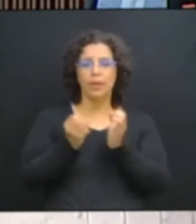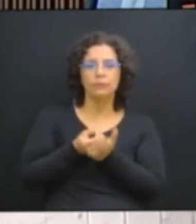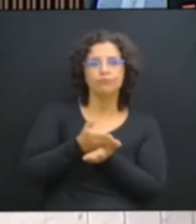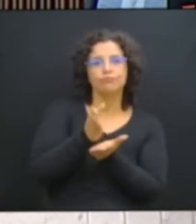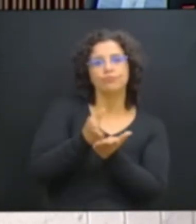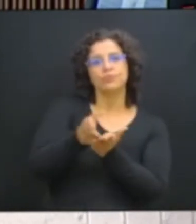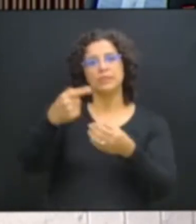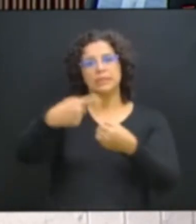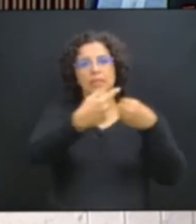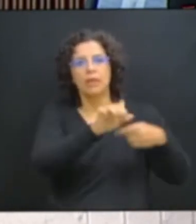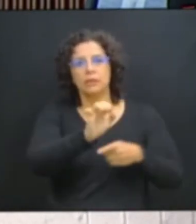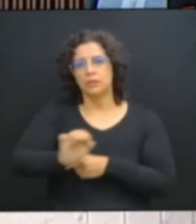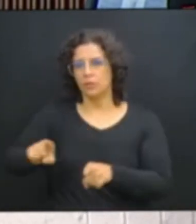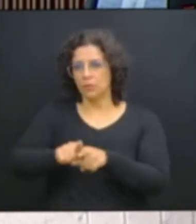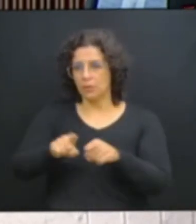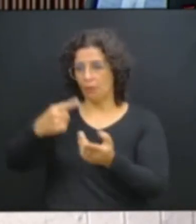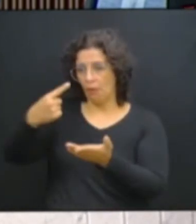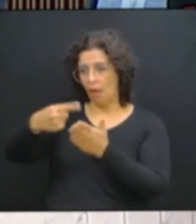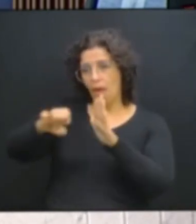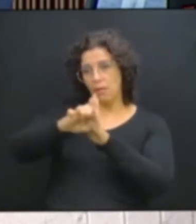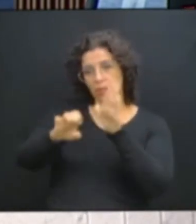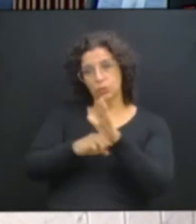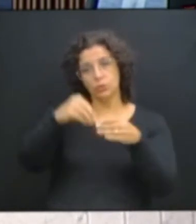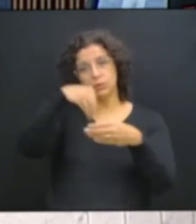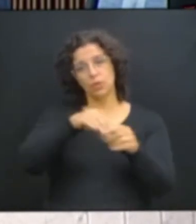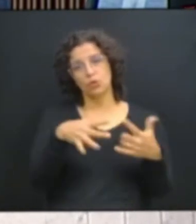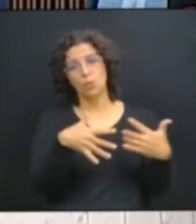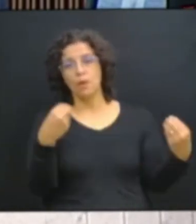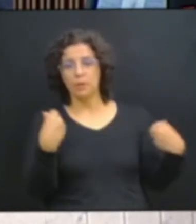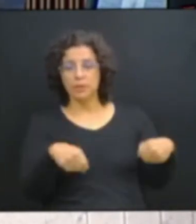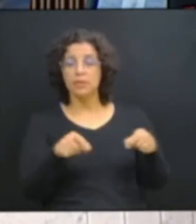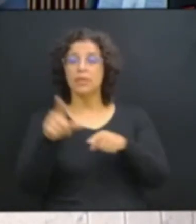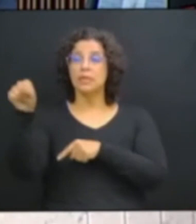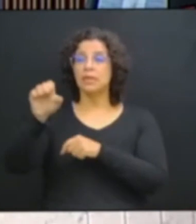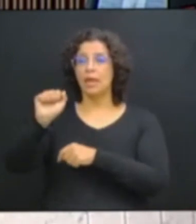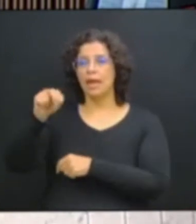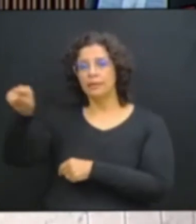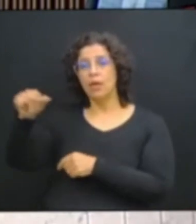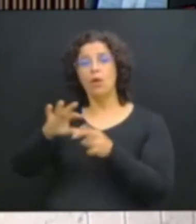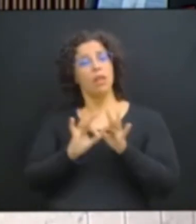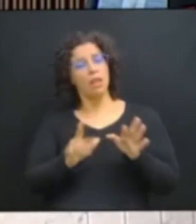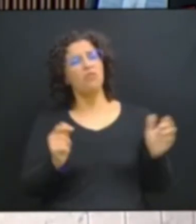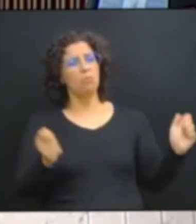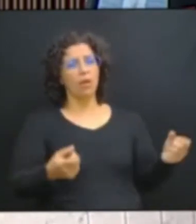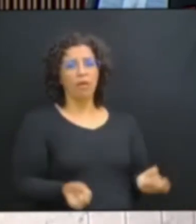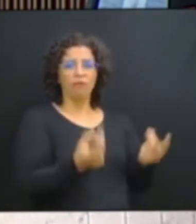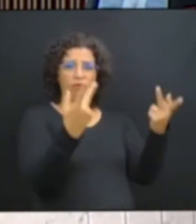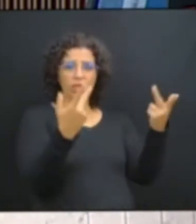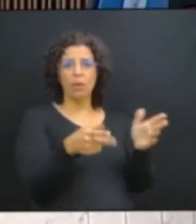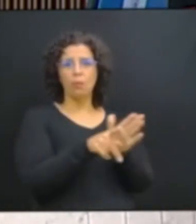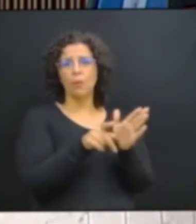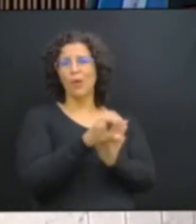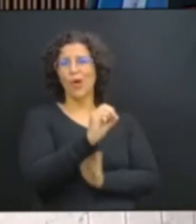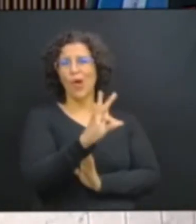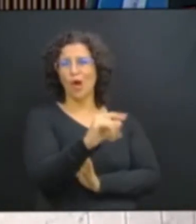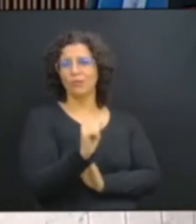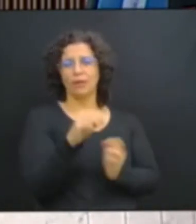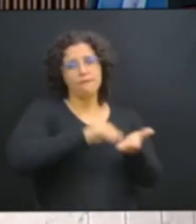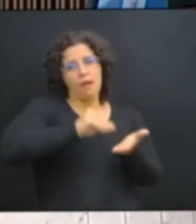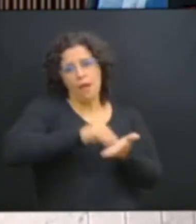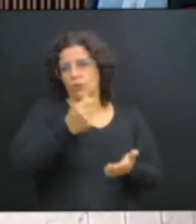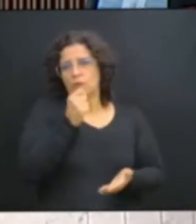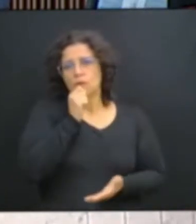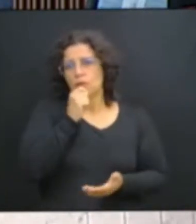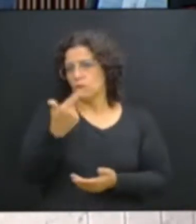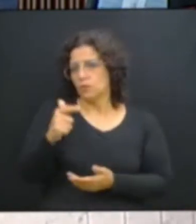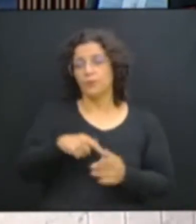contido, inclusive, como cláusula estatutária e ter uma autorização formal da ANEEL. Não tem. Na verdade, essa